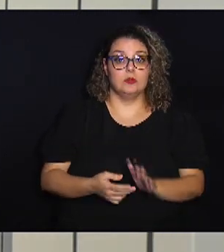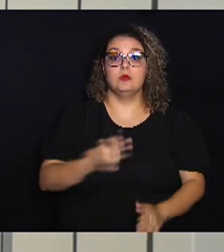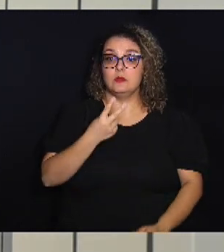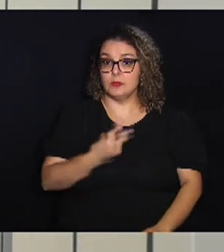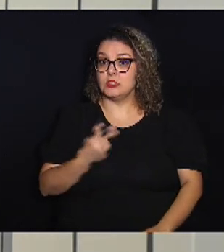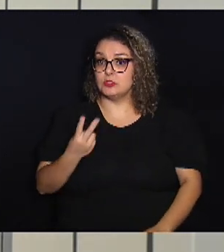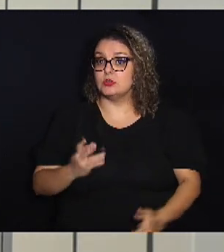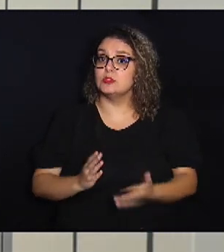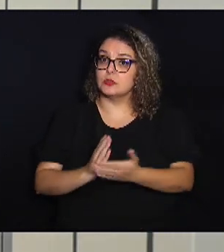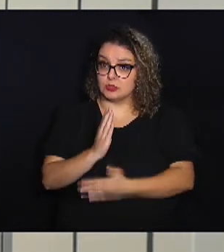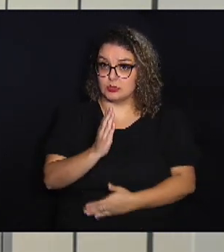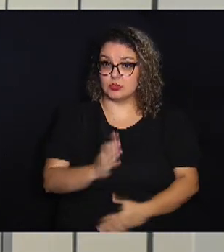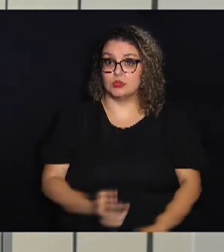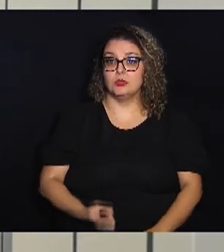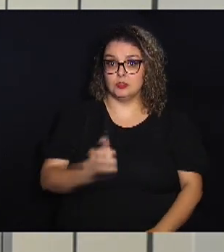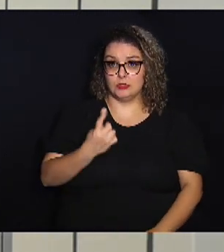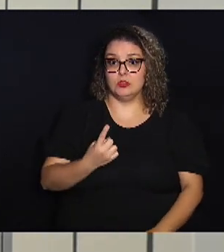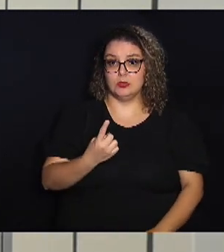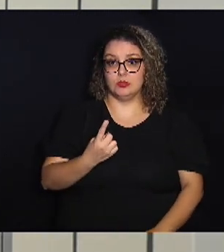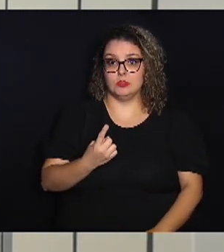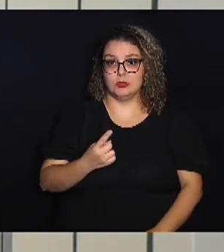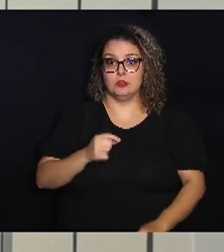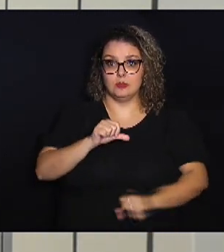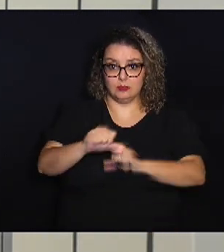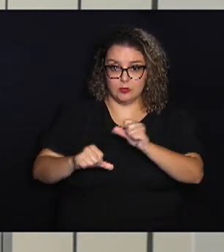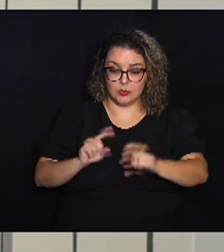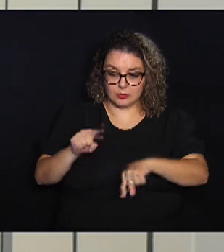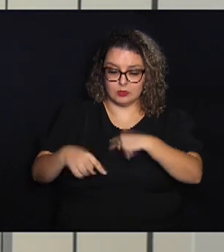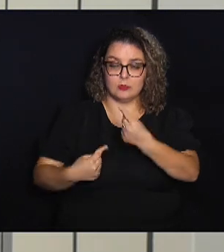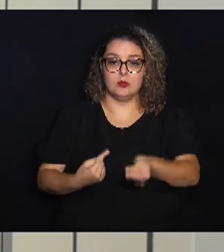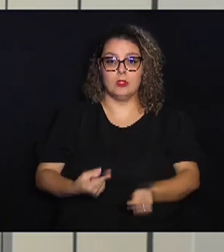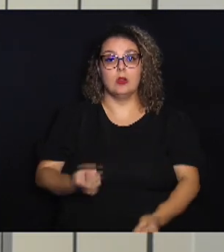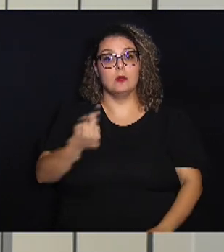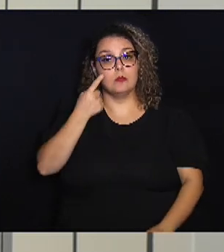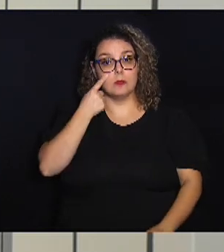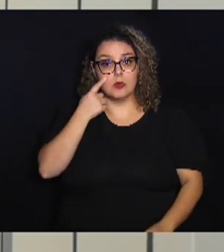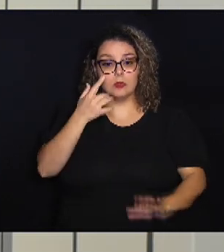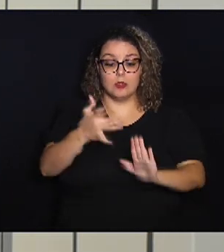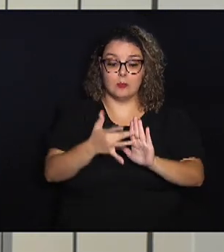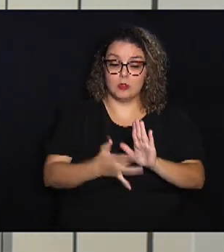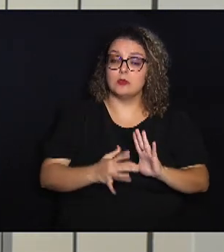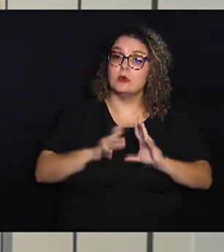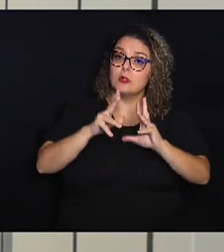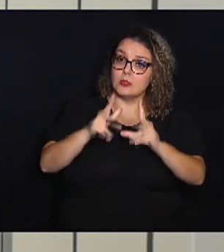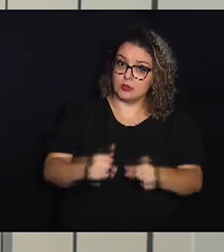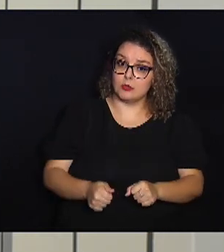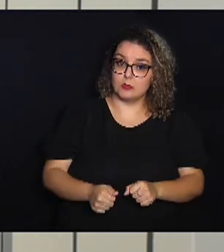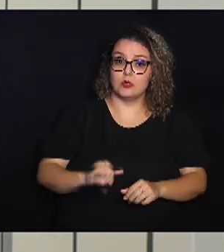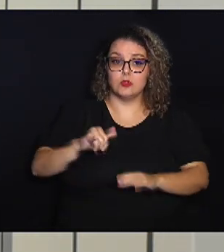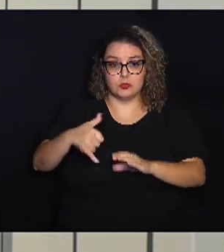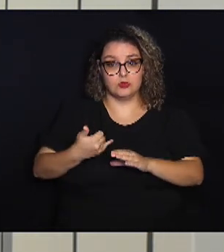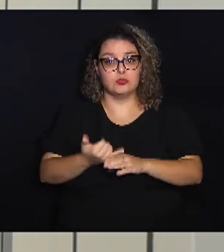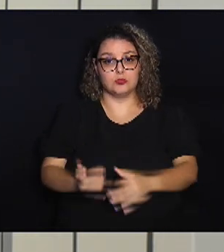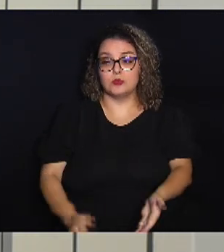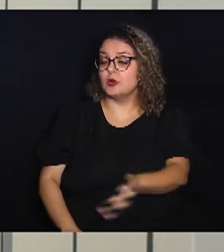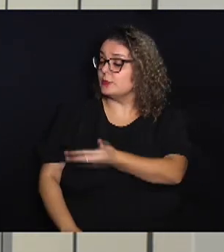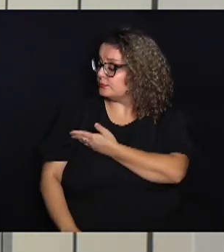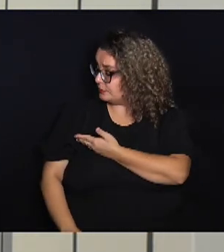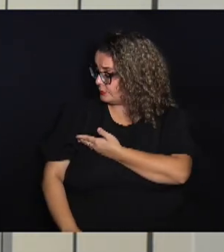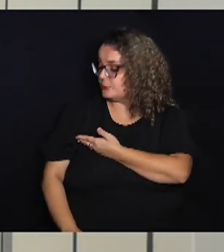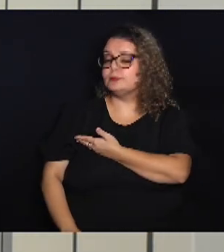22 foram aprovados e um adiado. Para você conferir a pauta completa, é só acessar o site da Câmara